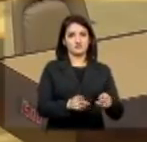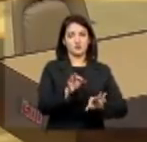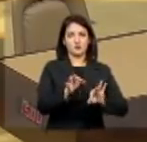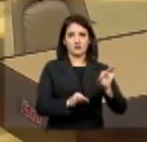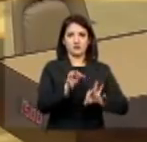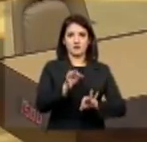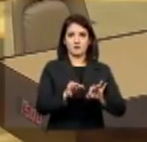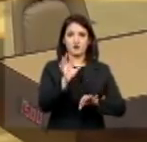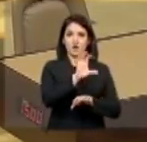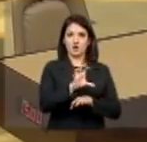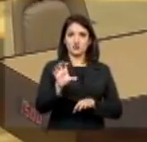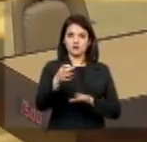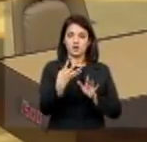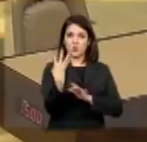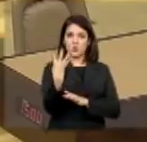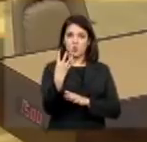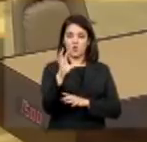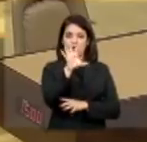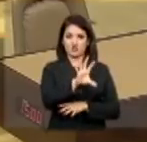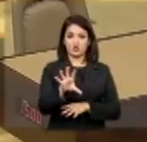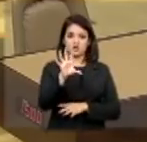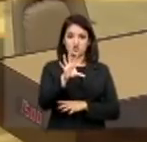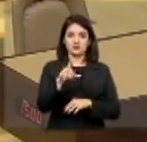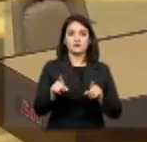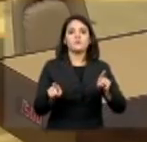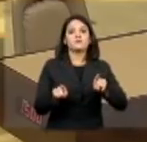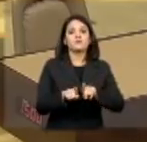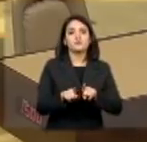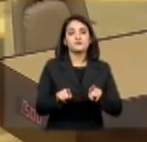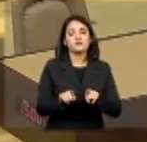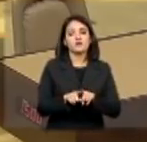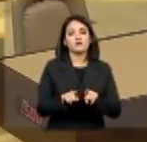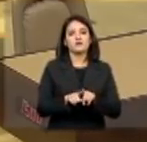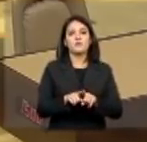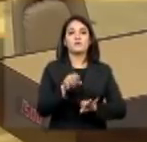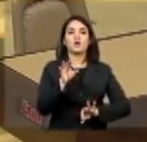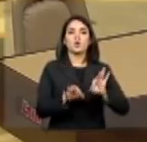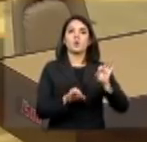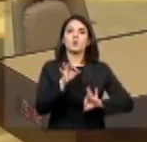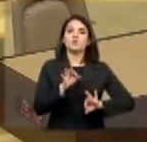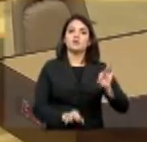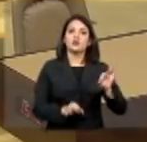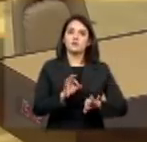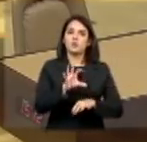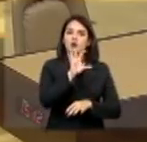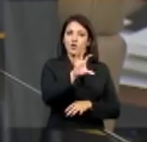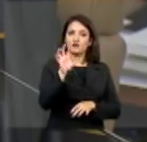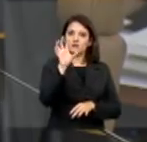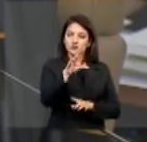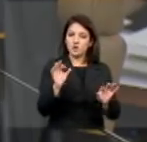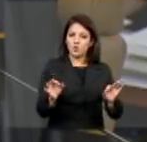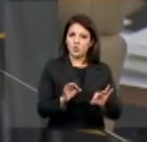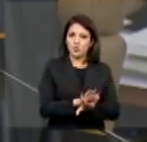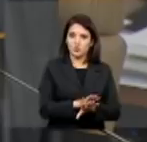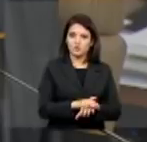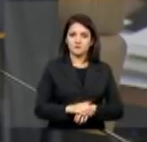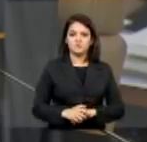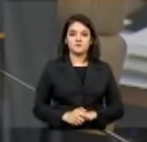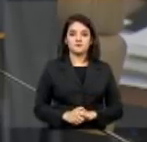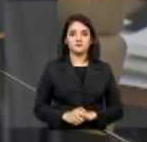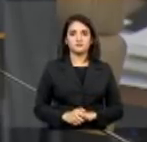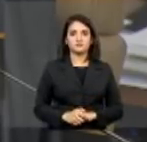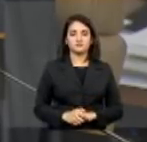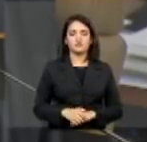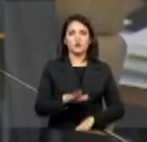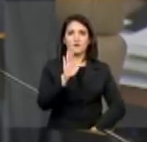colho dos autos que nesta impetração o tribunal regional concluiu cita entre aspas os